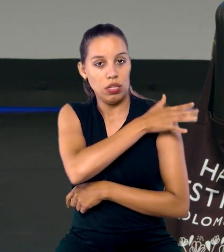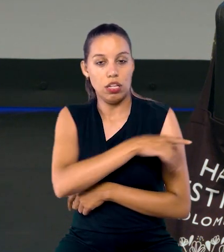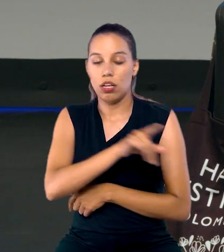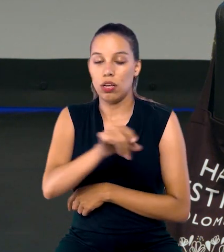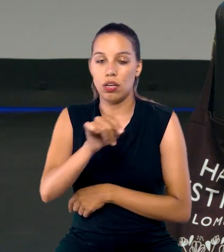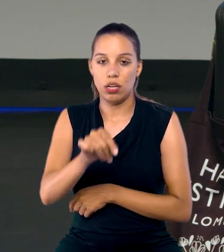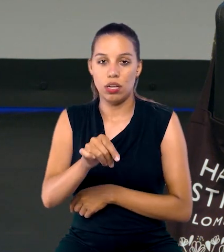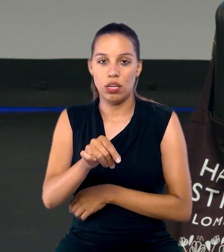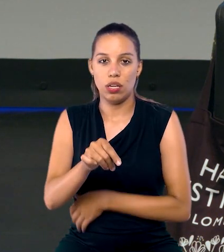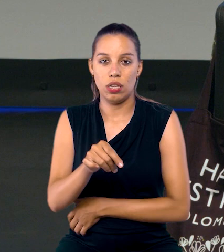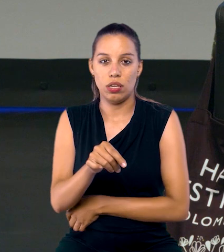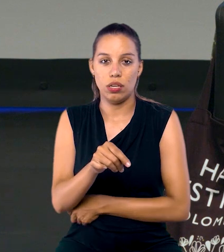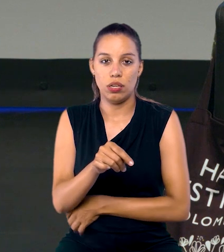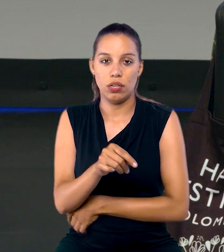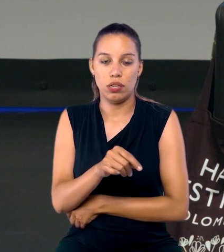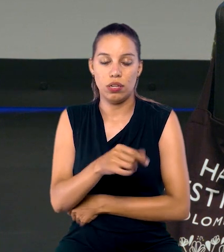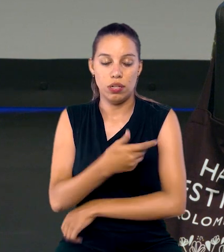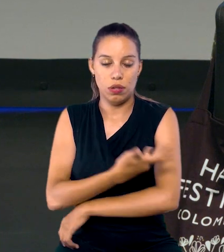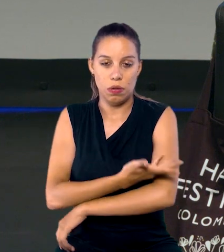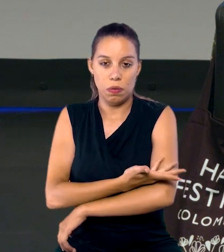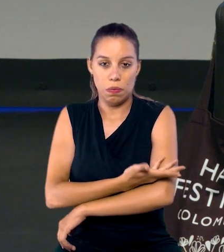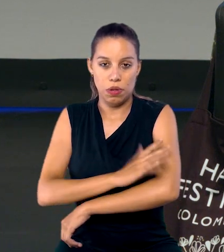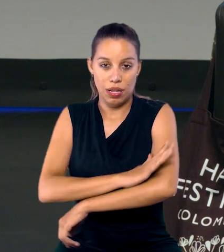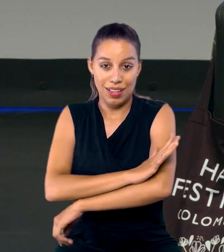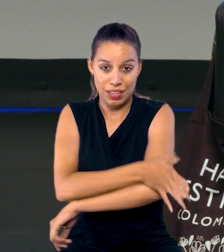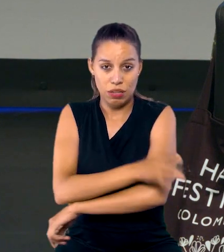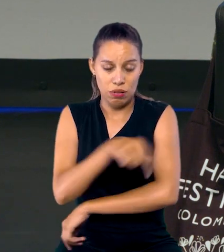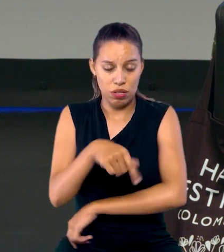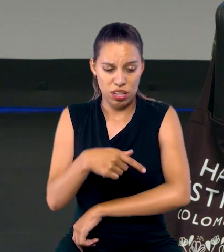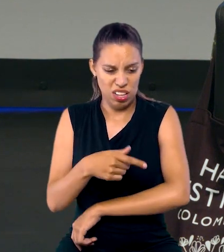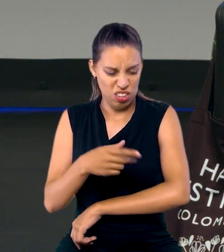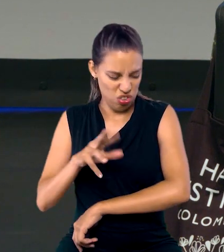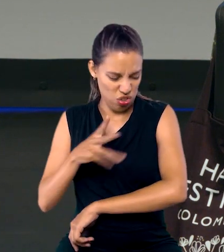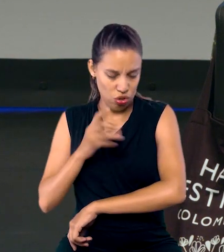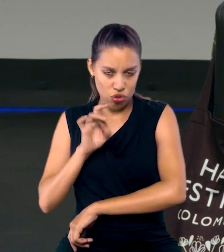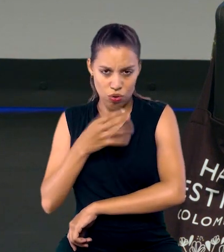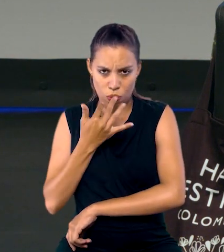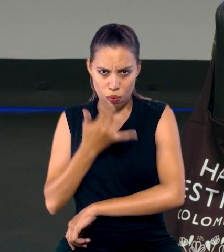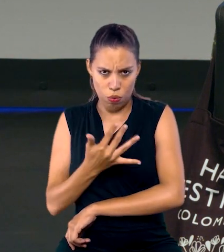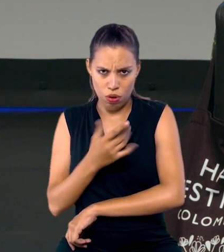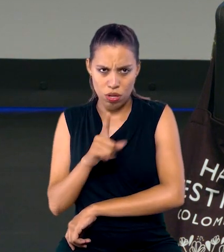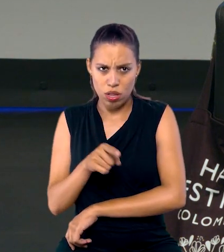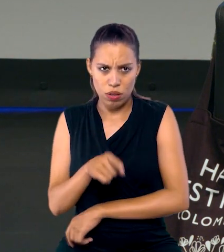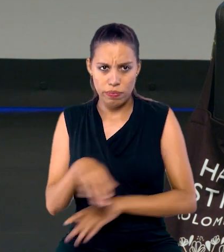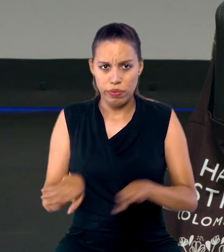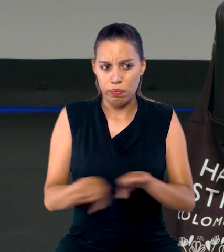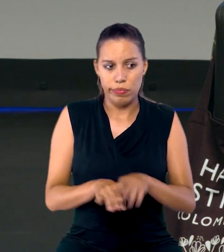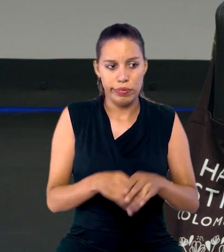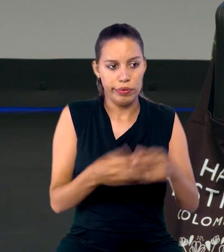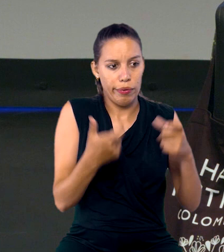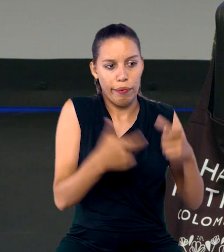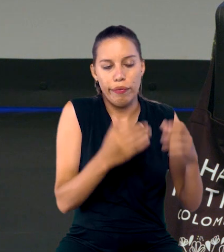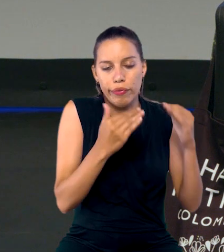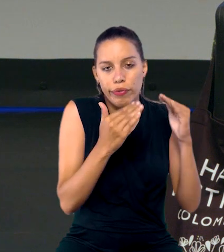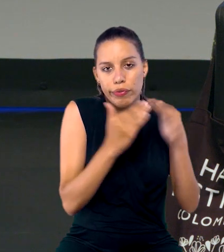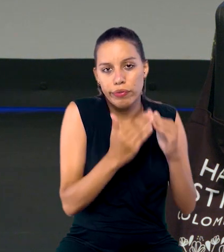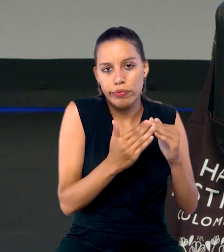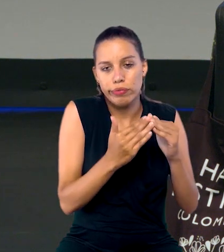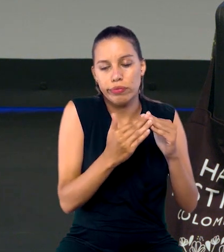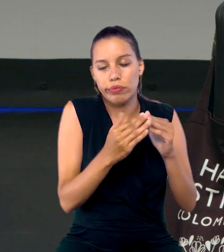que essa violência, essa opressão só existe porque existe um privilégio que a sustenta, né? Então, acho que esse é um ponto